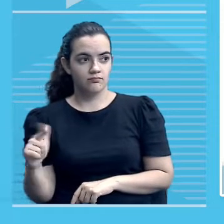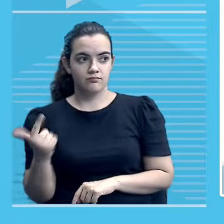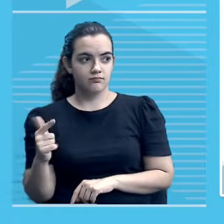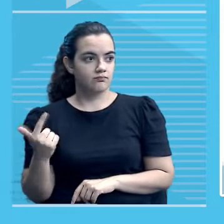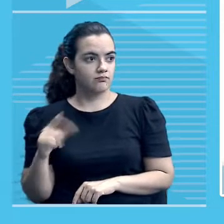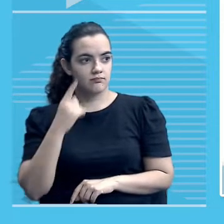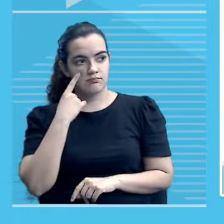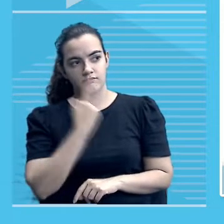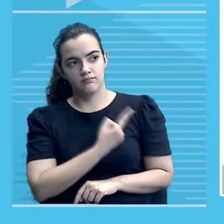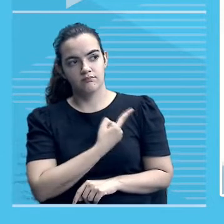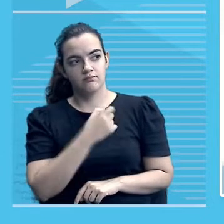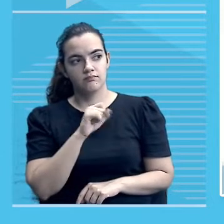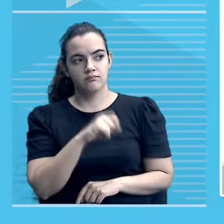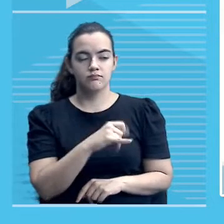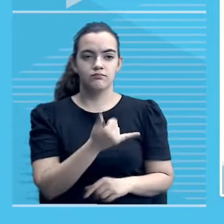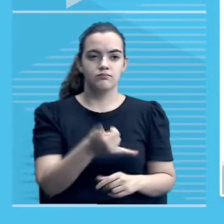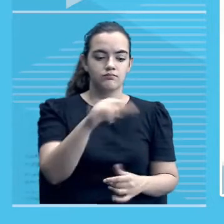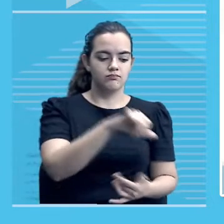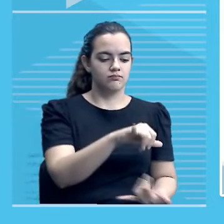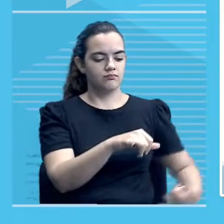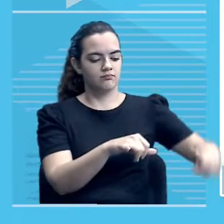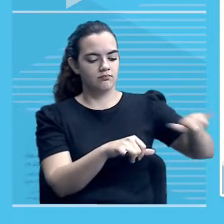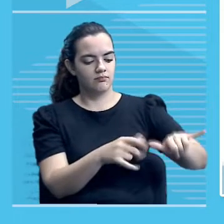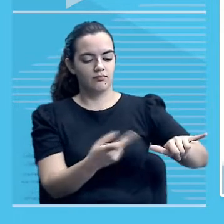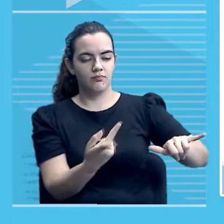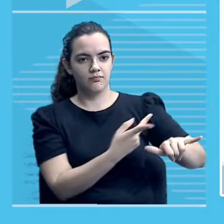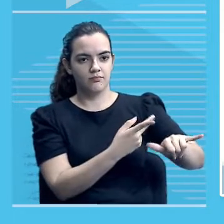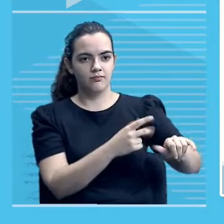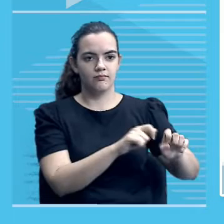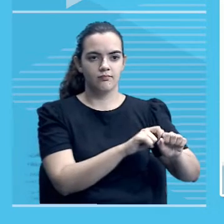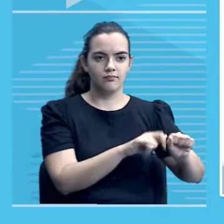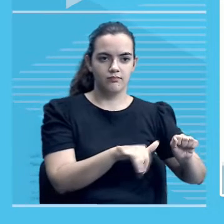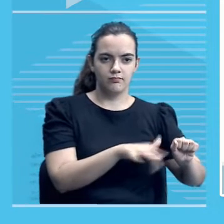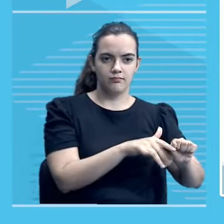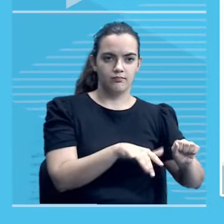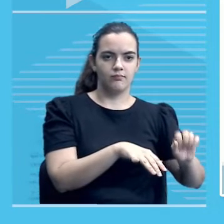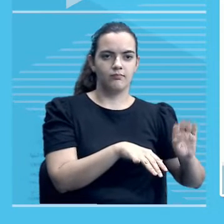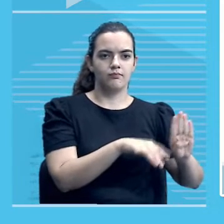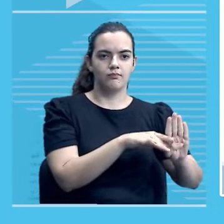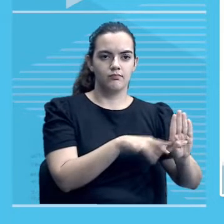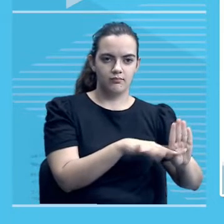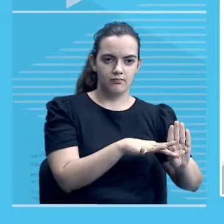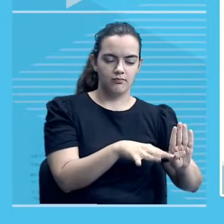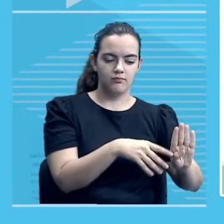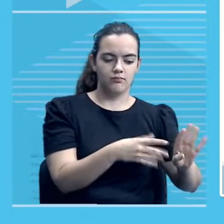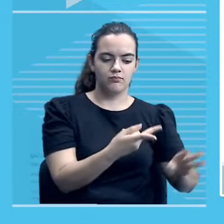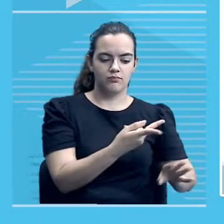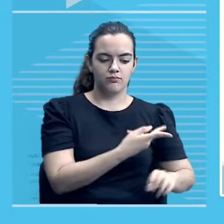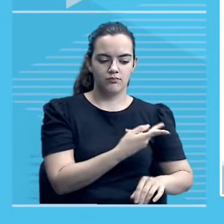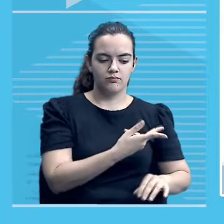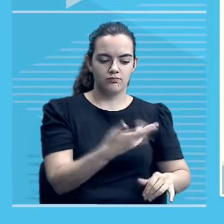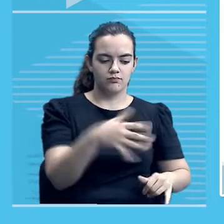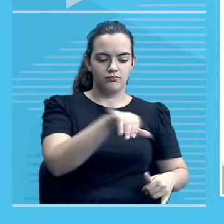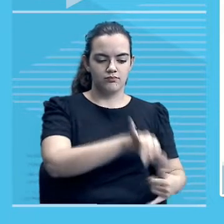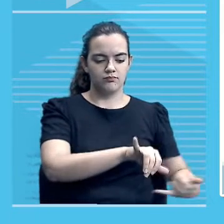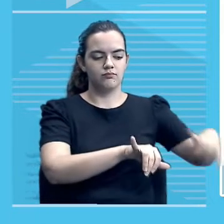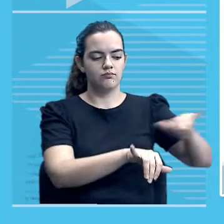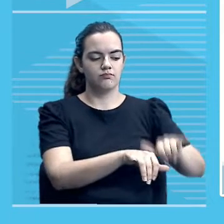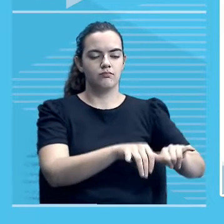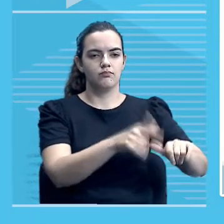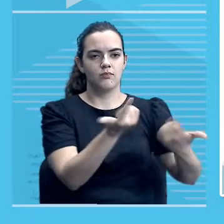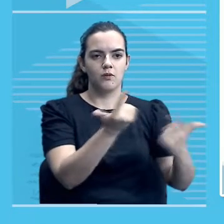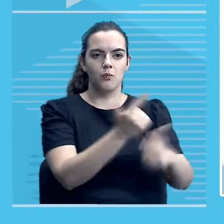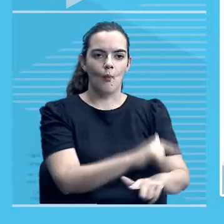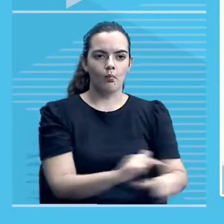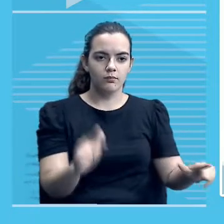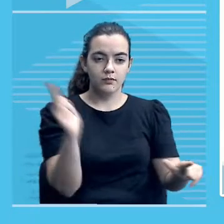mais base, foi neutralizado tudo, então o sal é normal. Porque nós vamos ter os sais com neutralização parcial.